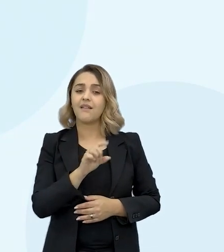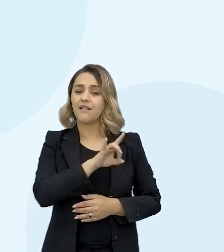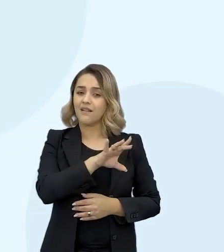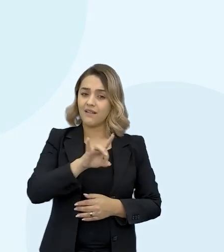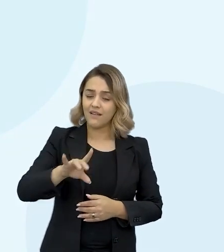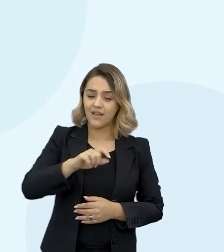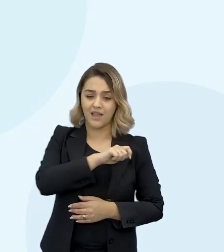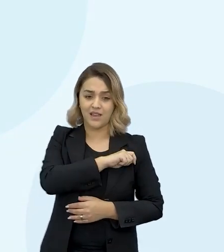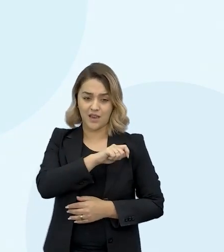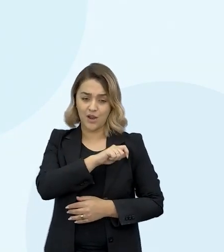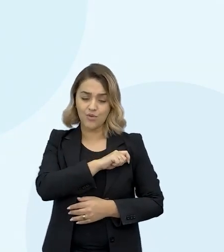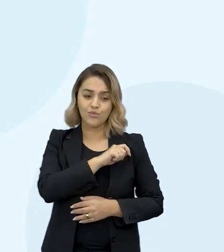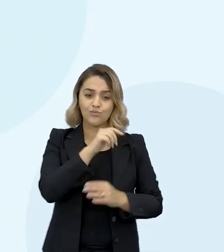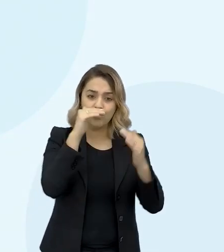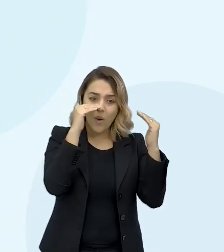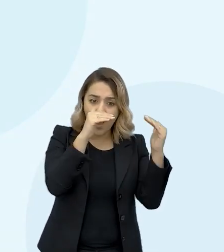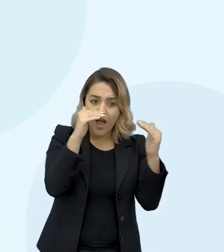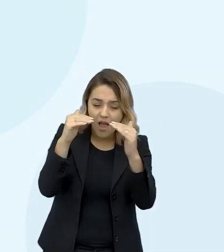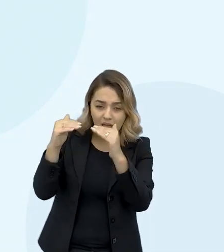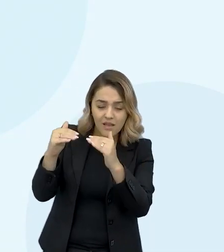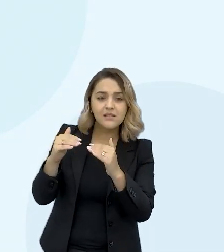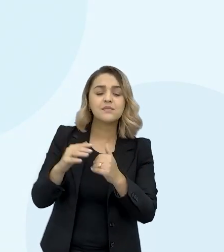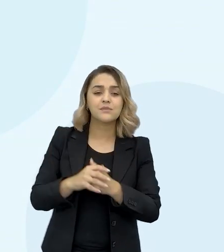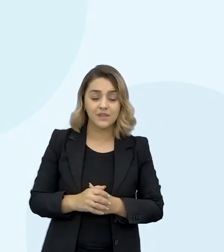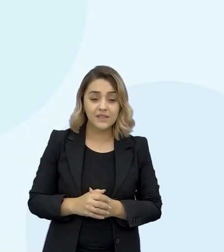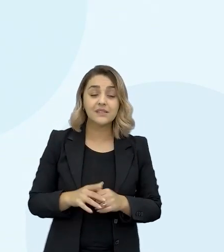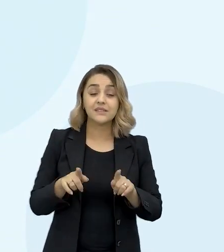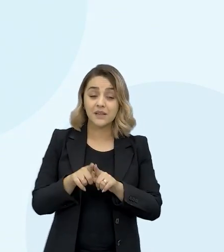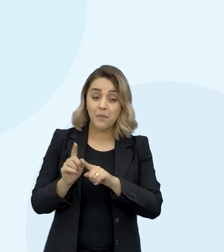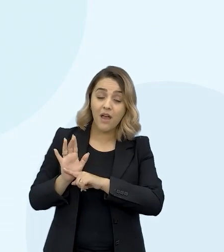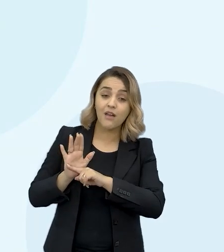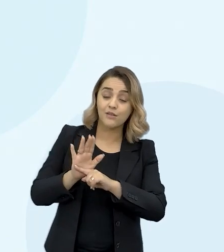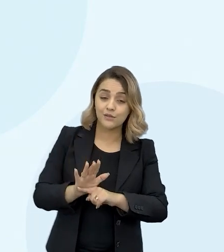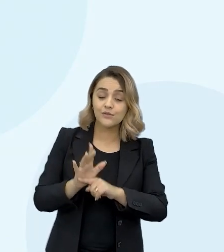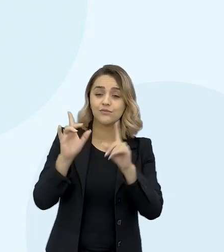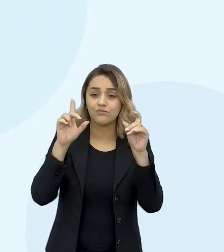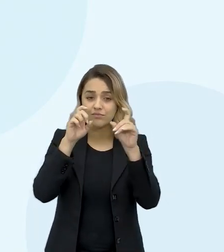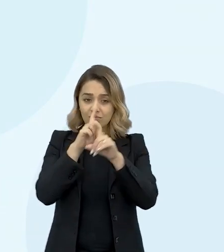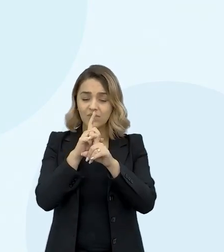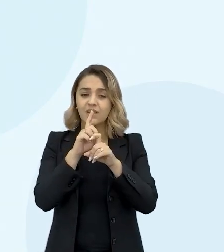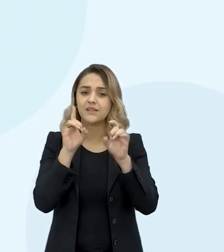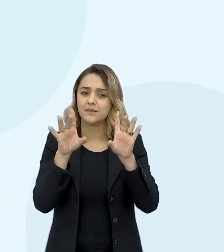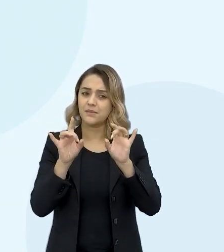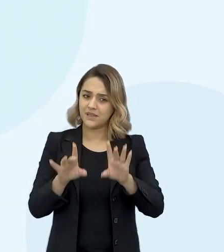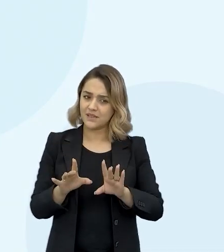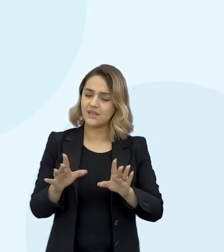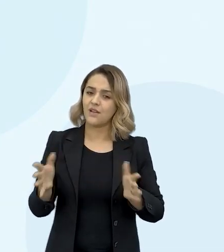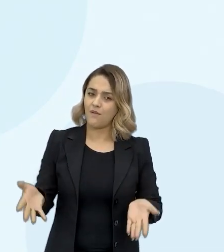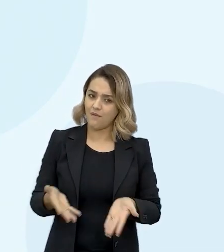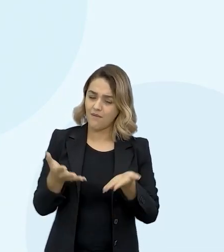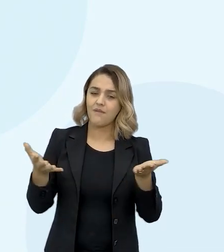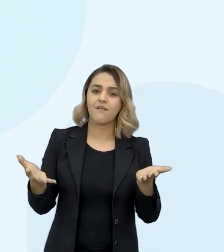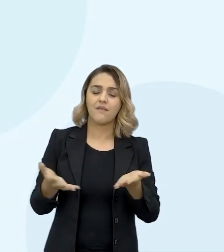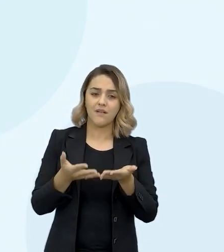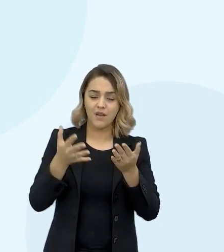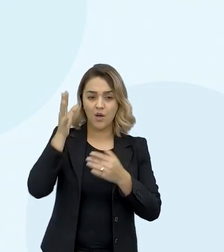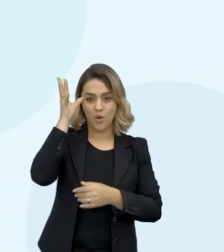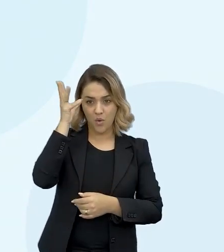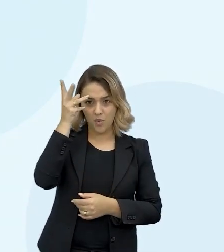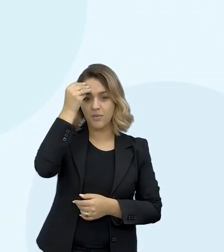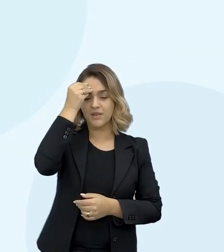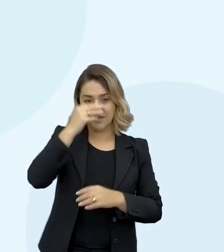eu já falei, contribuindo nas dificuldades específicas e potencializando as competências e habilidades que